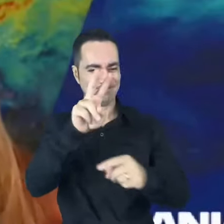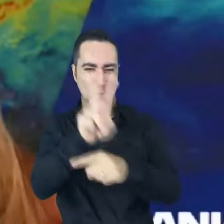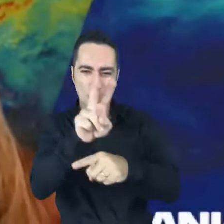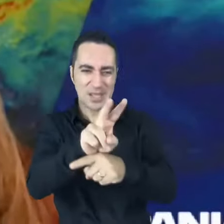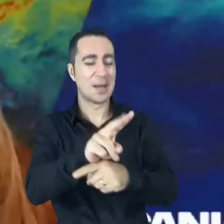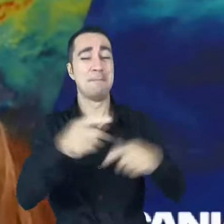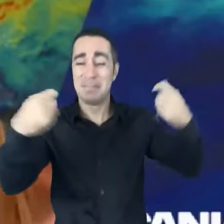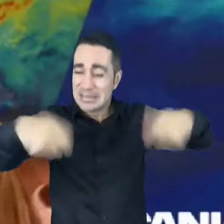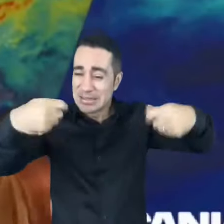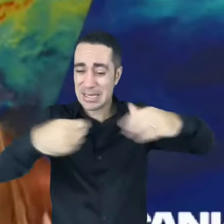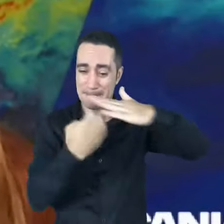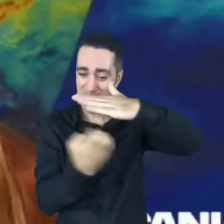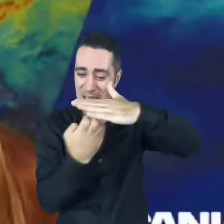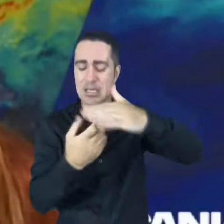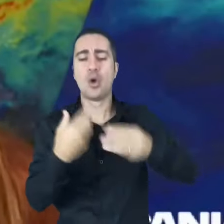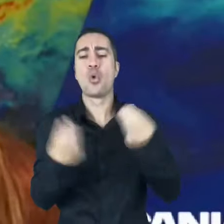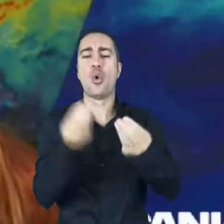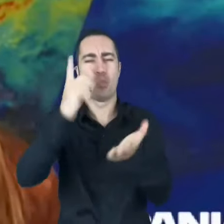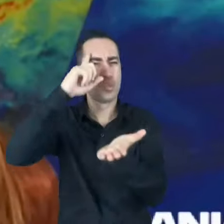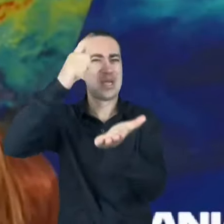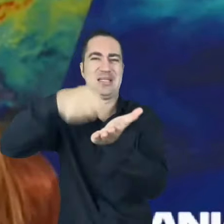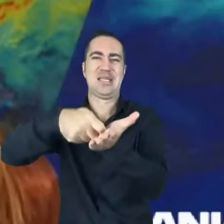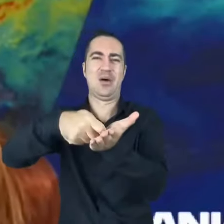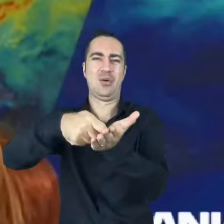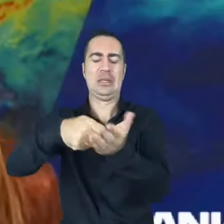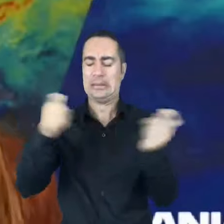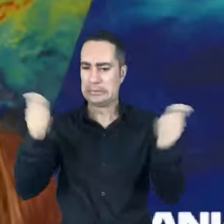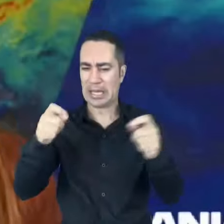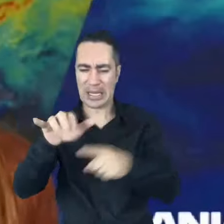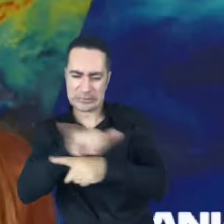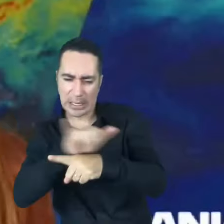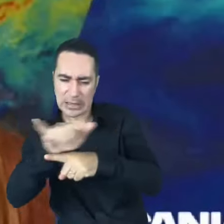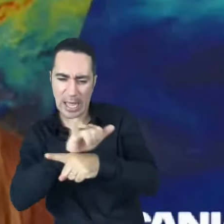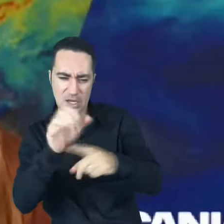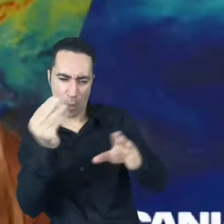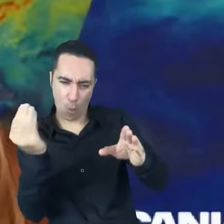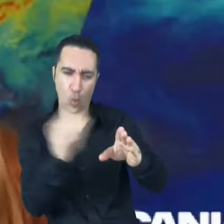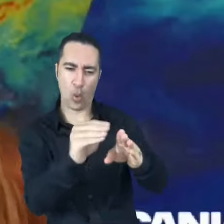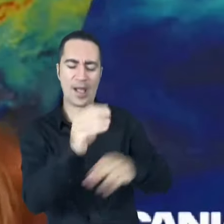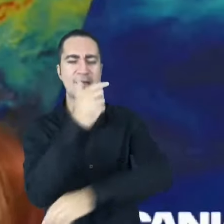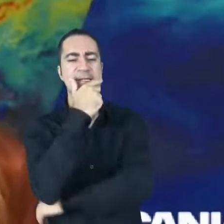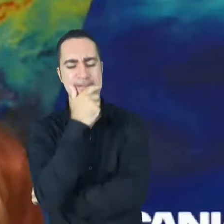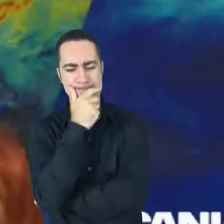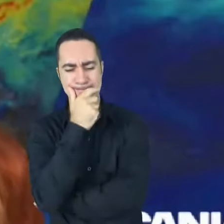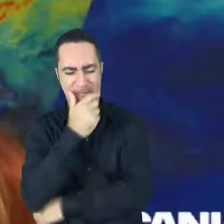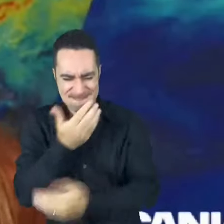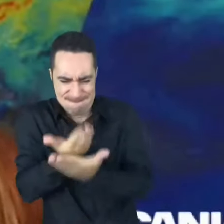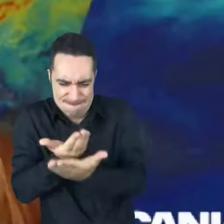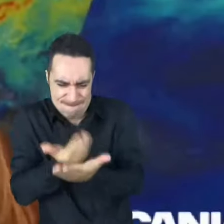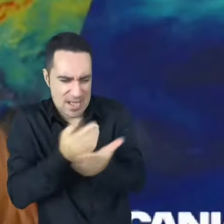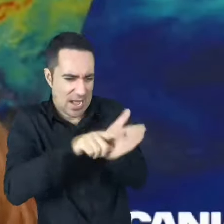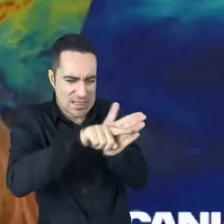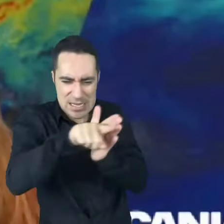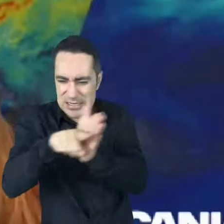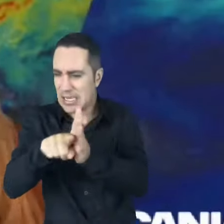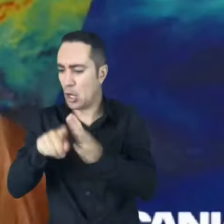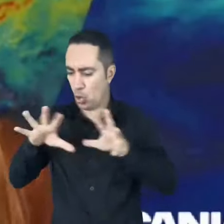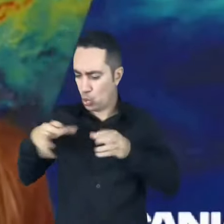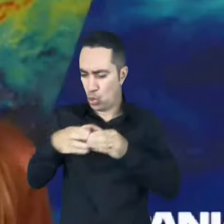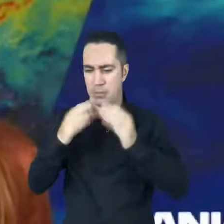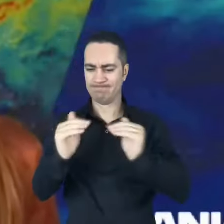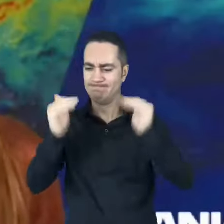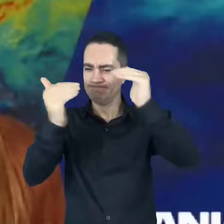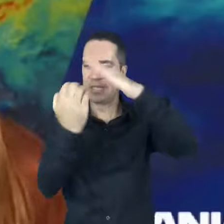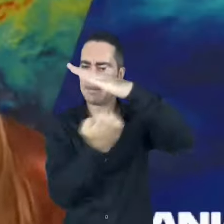poderemos fazer isso? Como podemos incluir como estratégia? Como que o conselho pode trabalhar com a sustentabilidade?